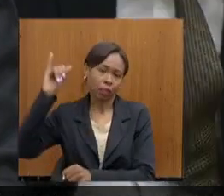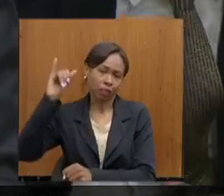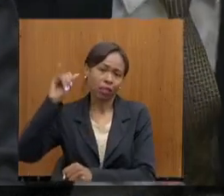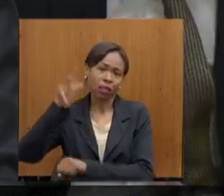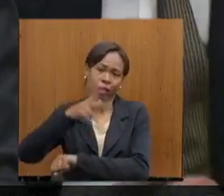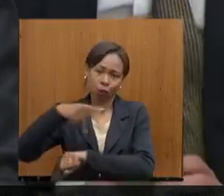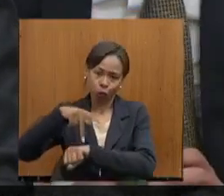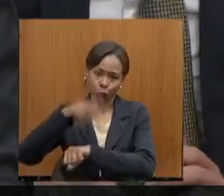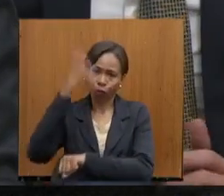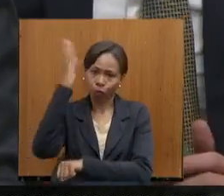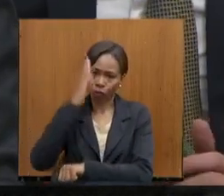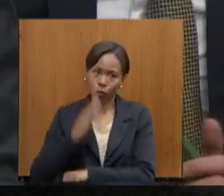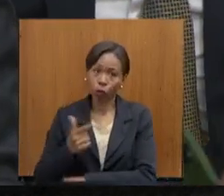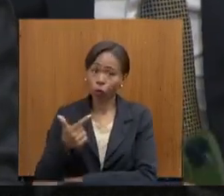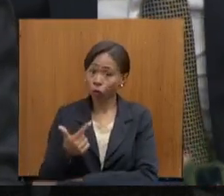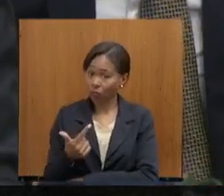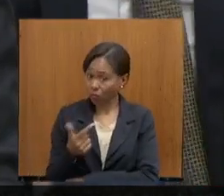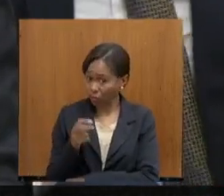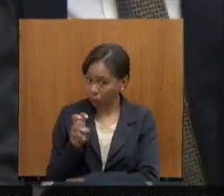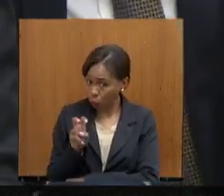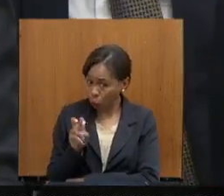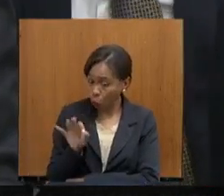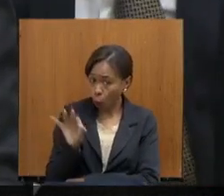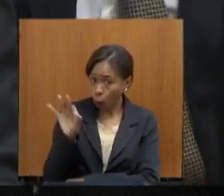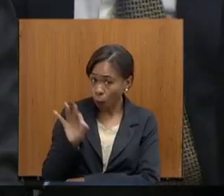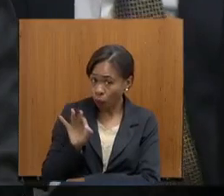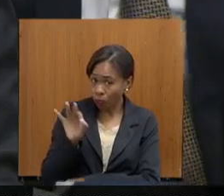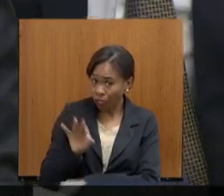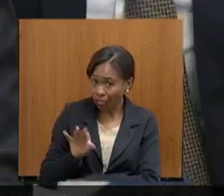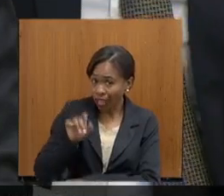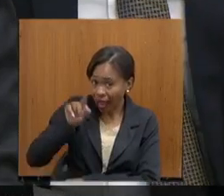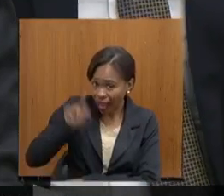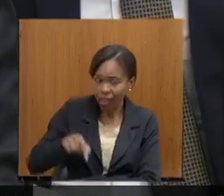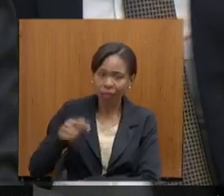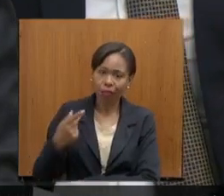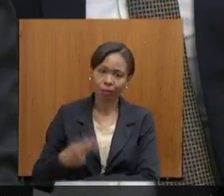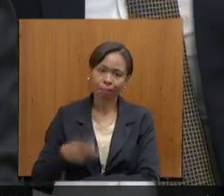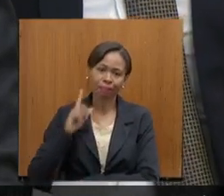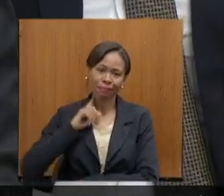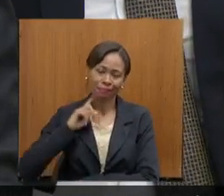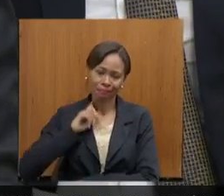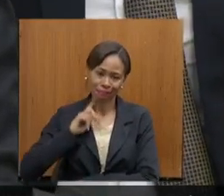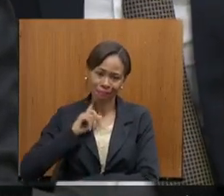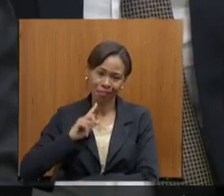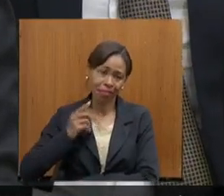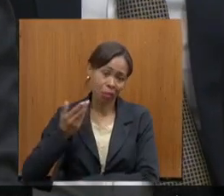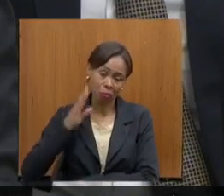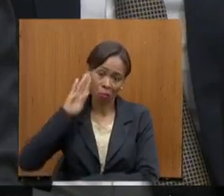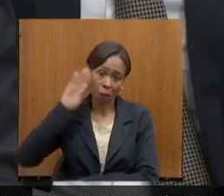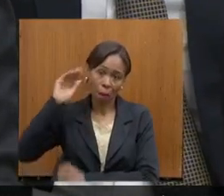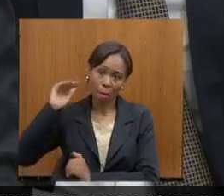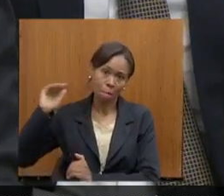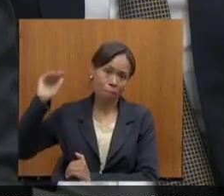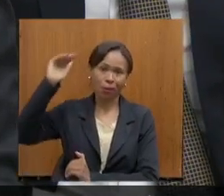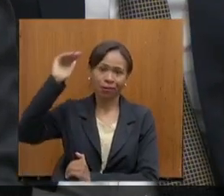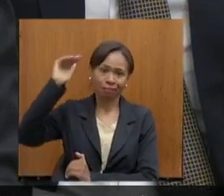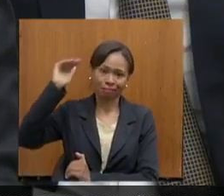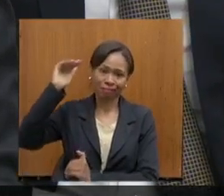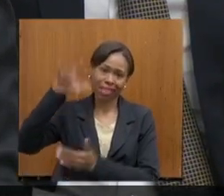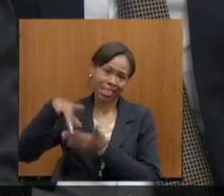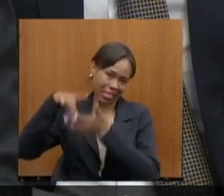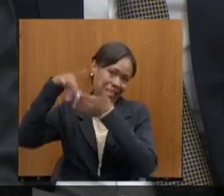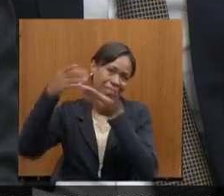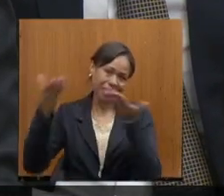nosso país 25 certo é em Minas Gerais tô realmente lidera amplamente e